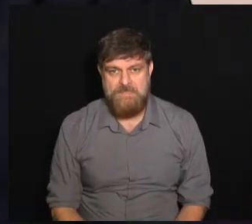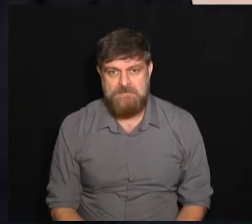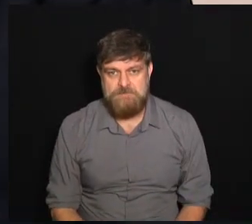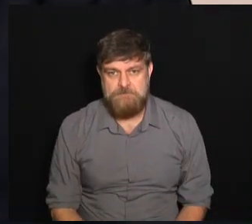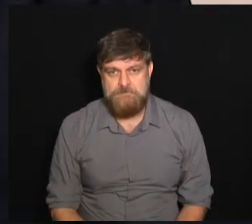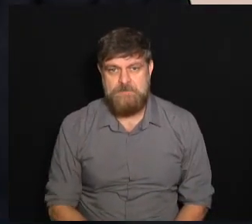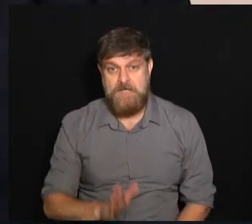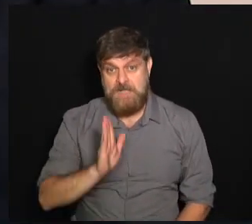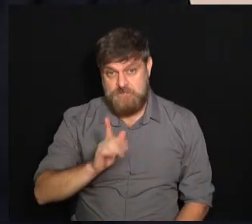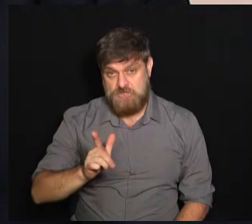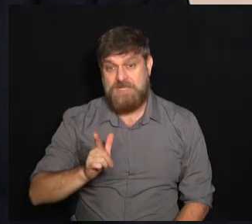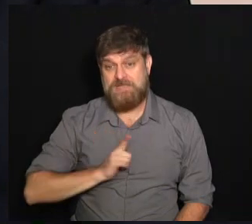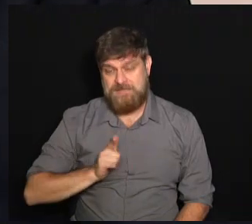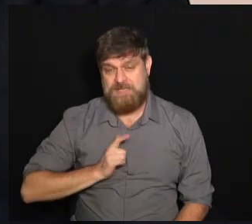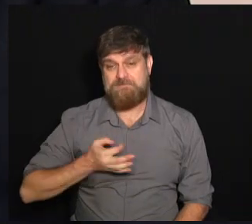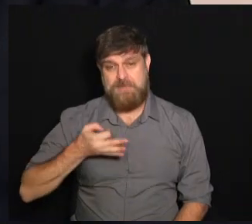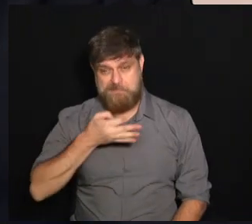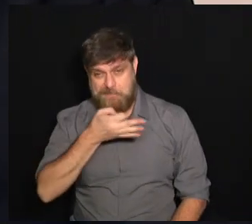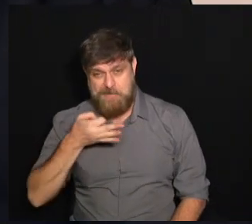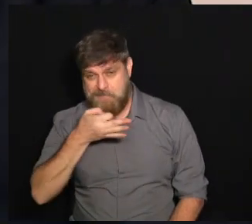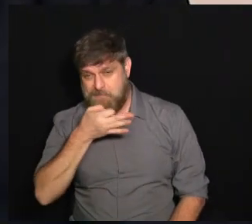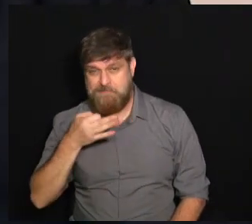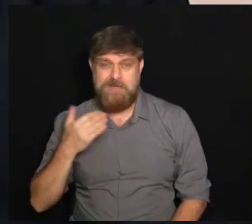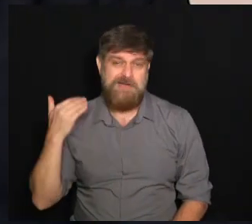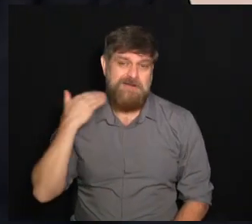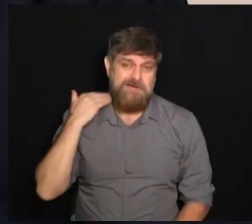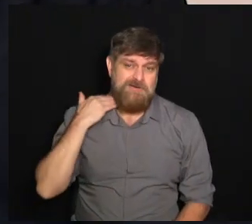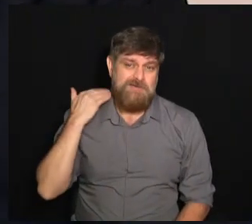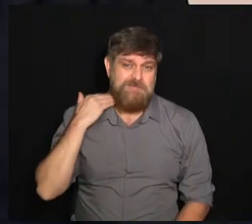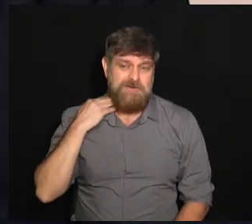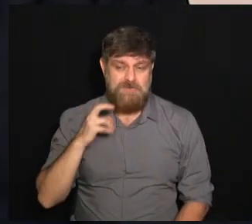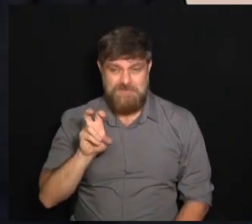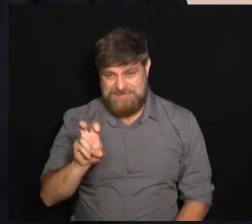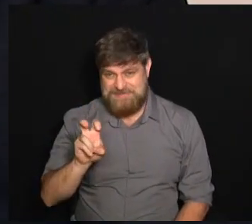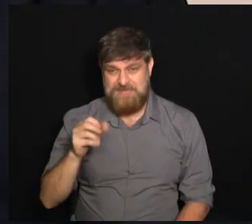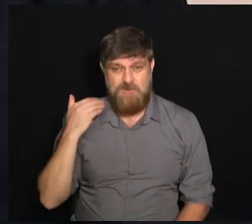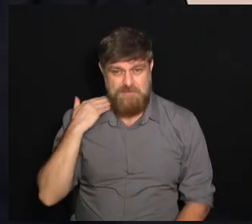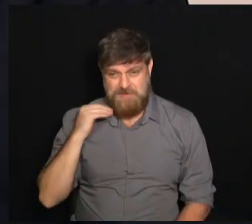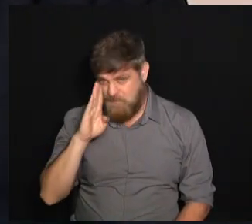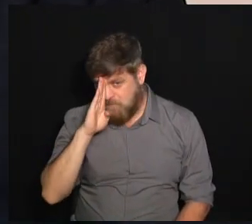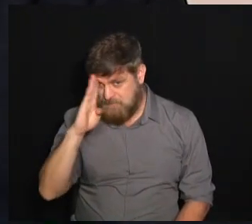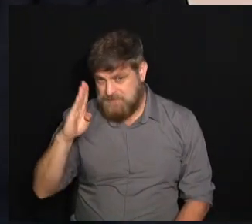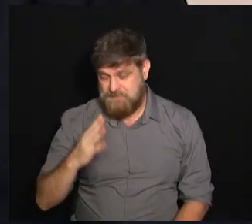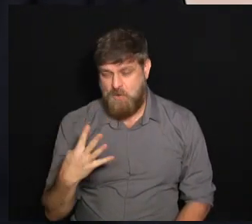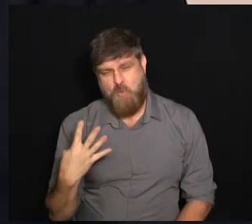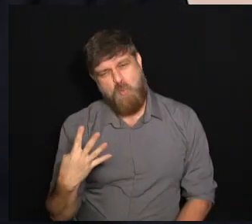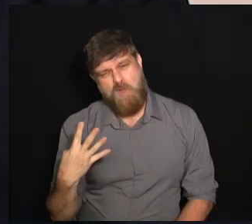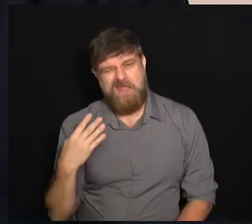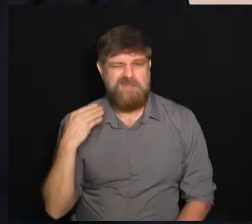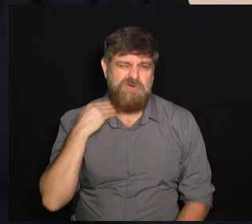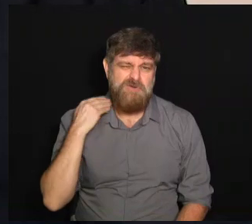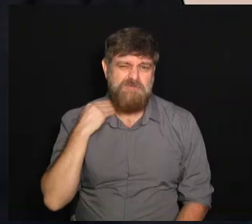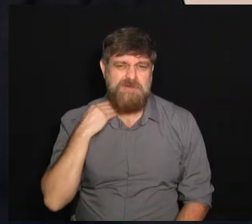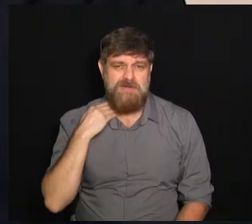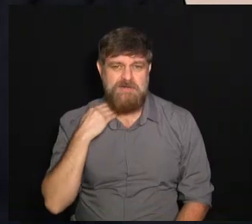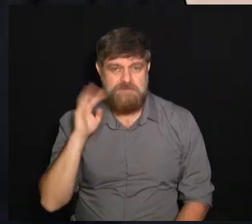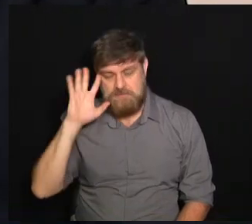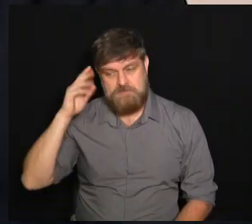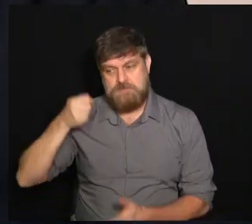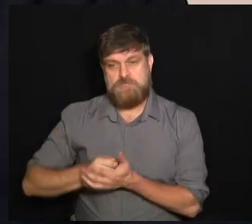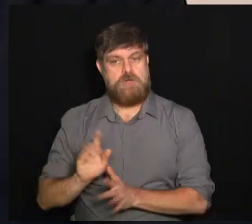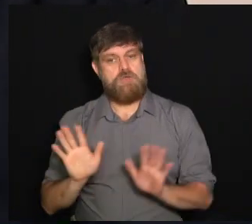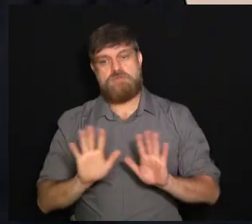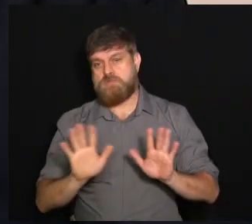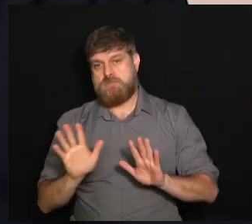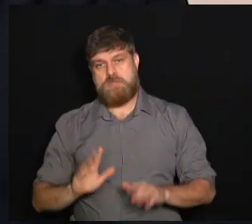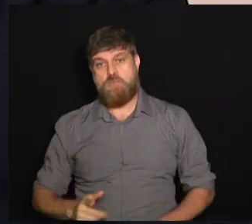Nós já tivemos alguns pronunciamentos entre os maiores bancos do Brasil, os cinco maiores aí, a maioria, acho que os quatro maiores decidiram não fazer essa